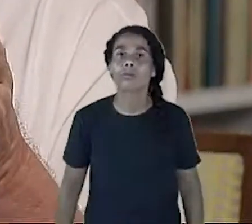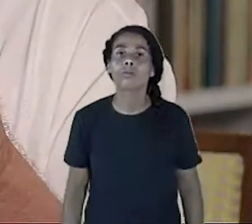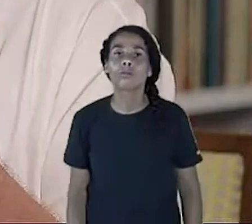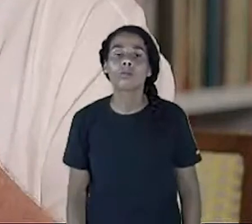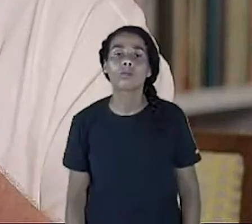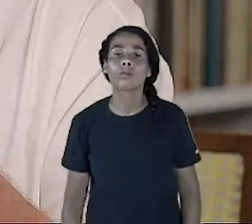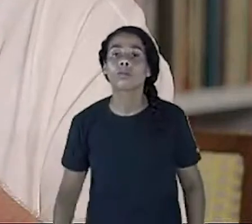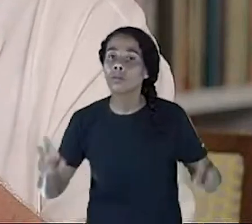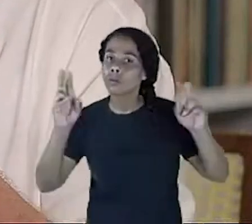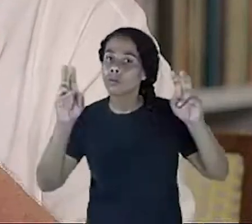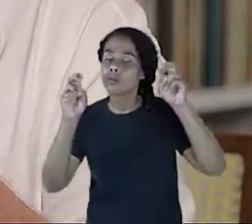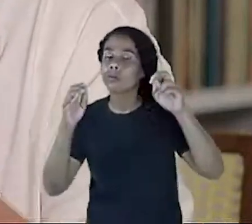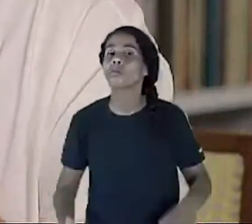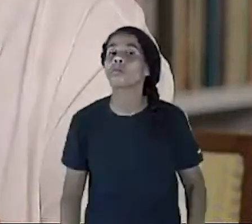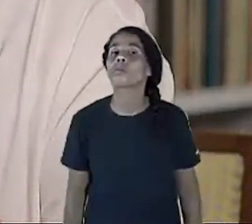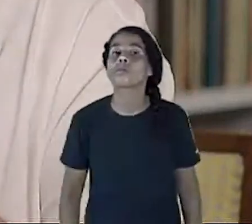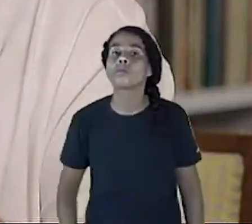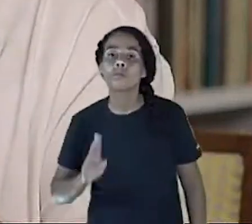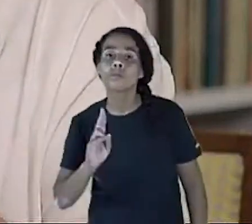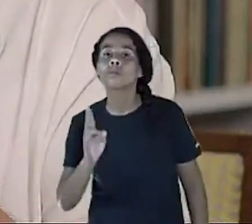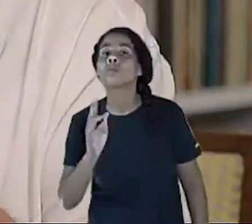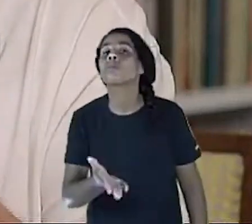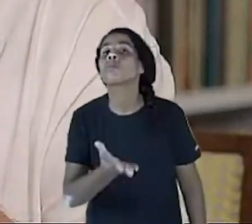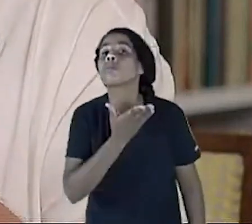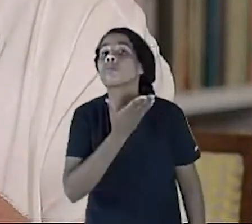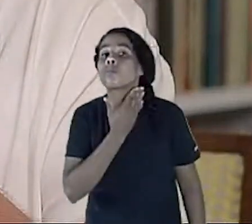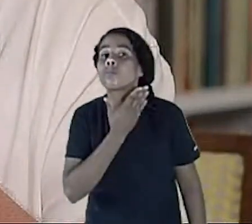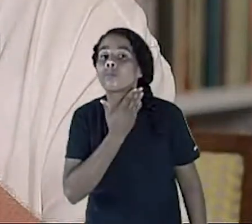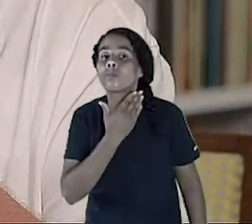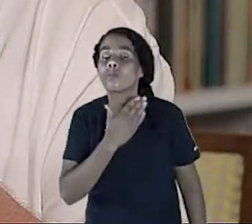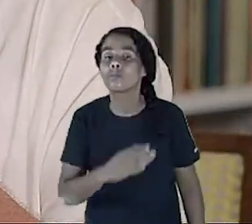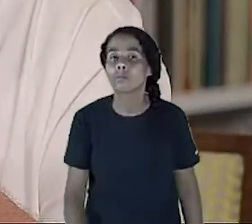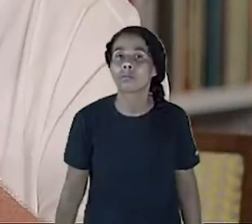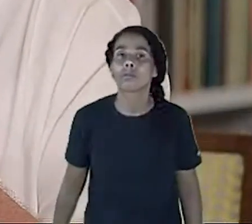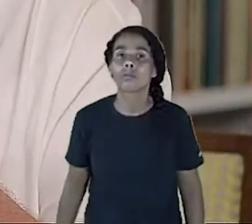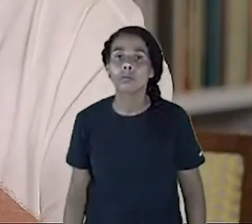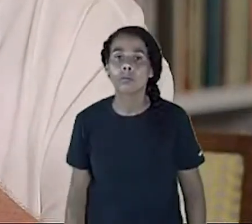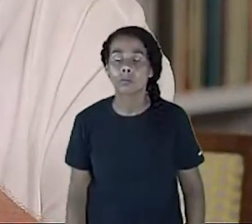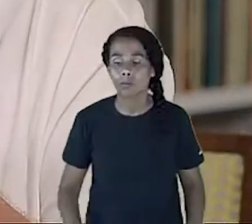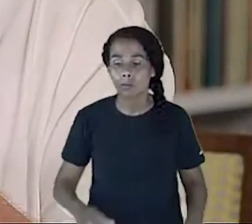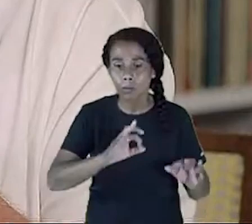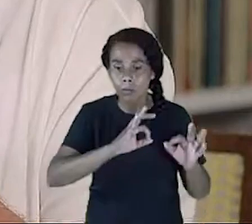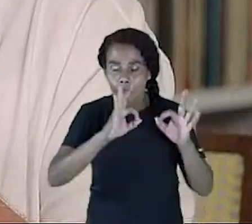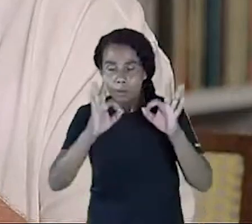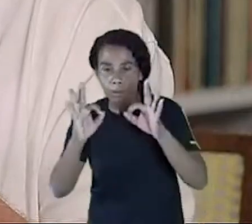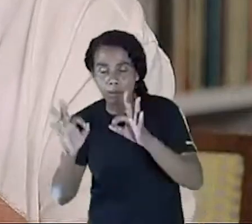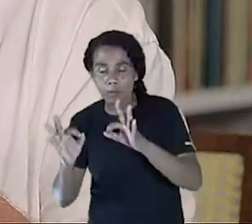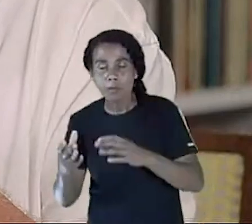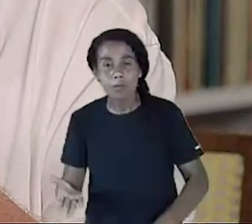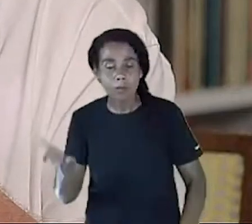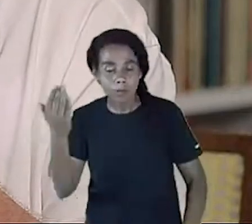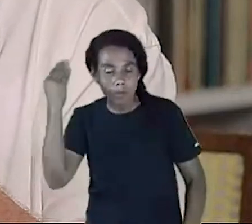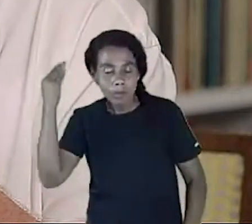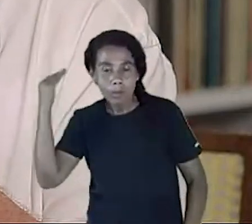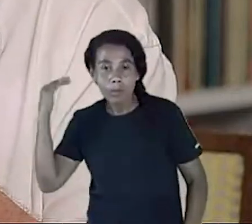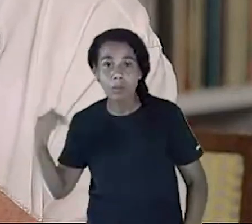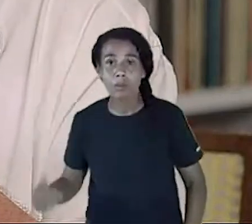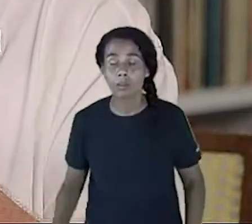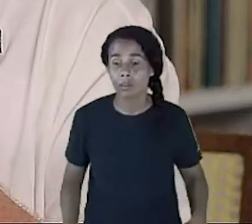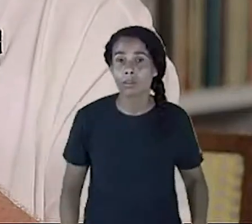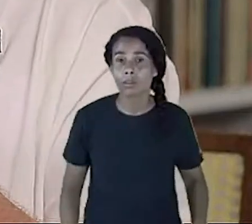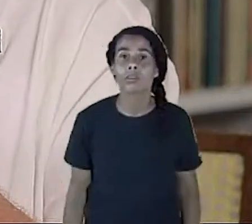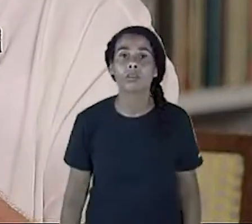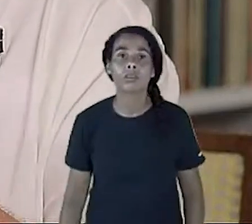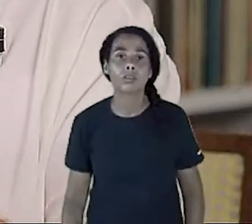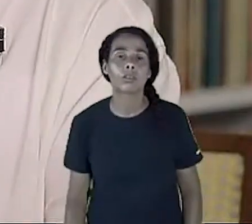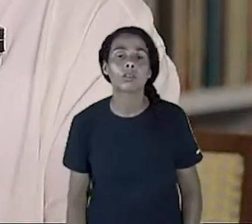em vídeo, em televisão, lá atrás, na gestão do próprio Gil, no início do governo Lula, né,